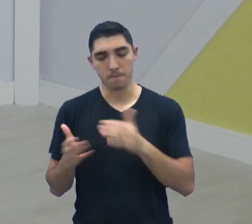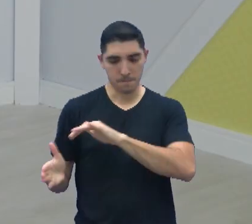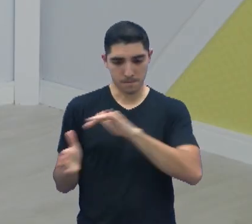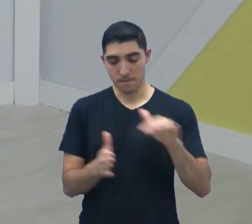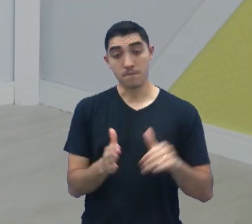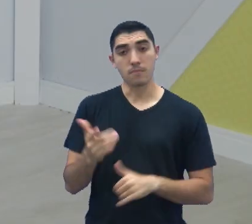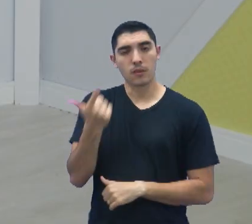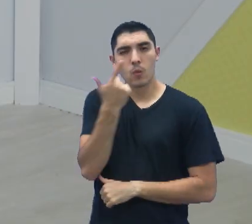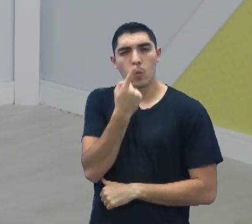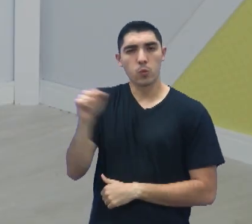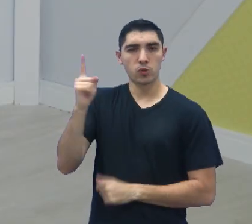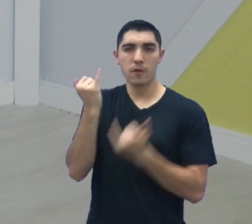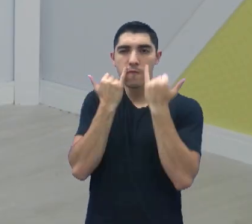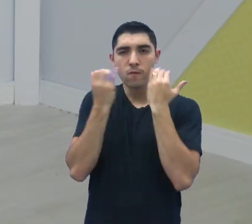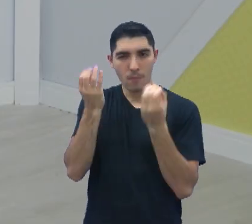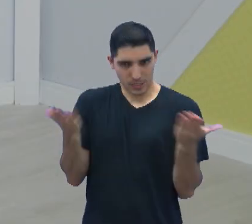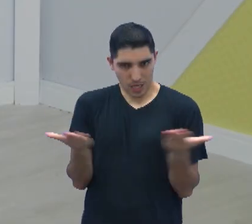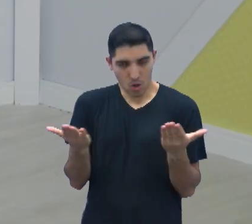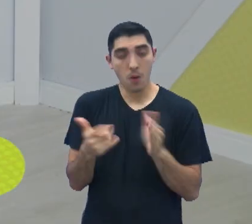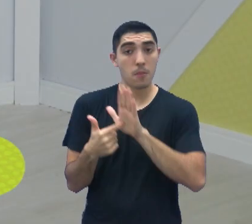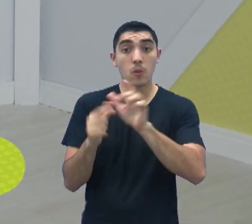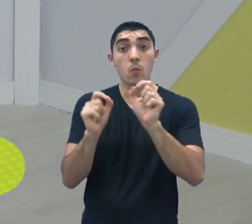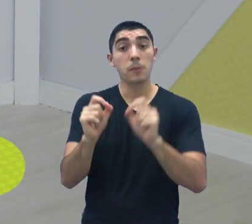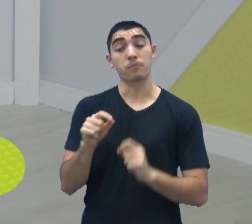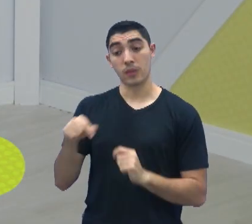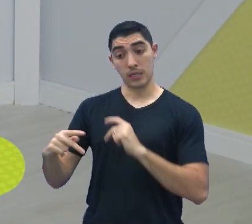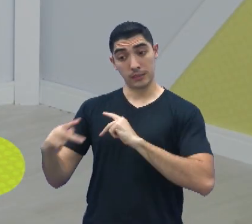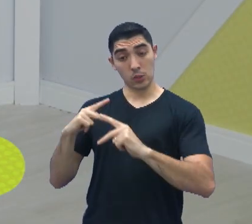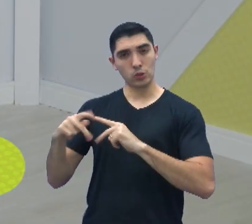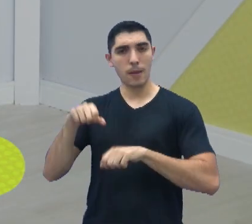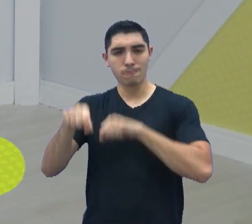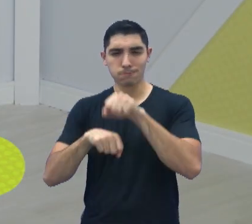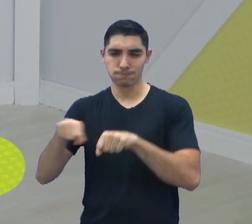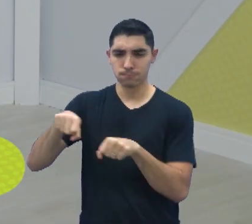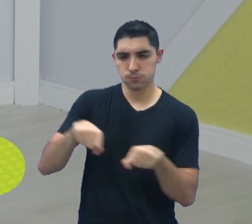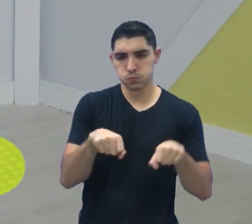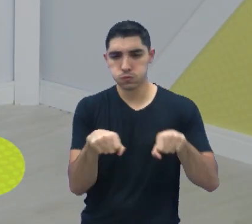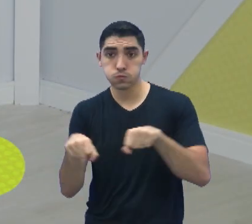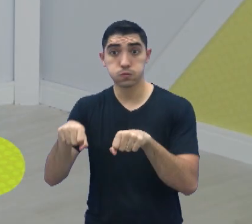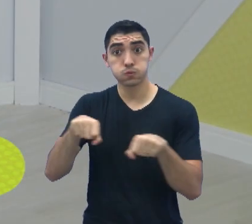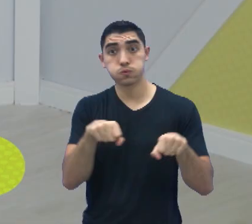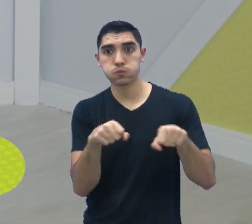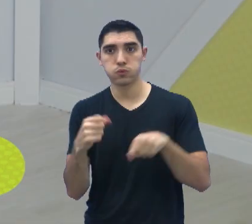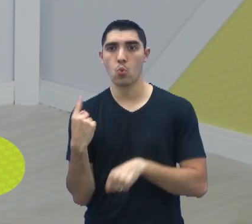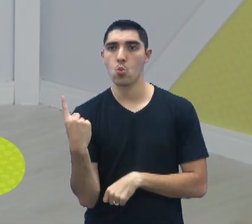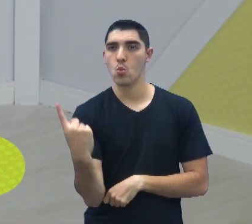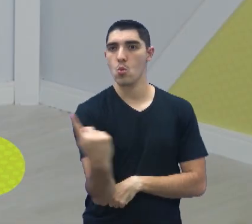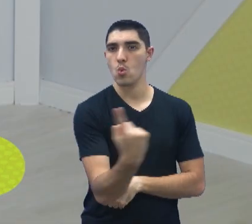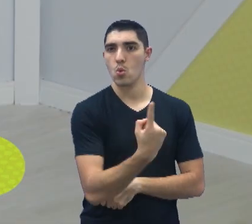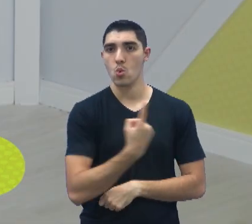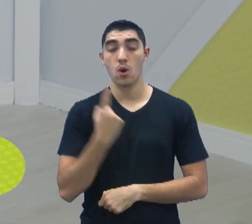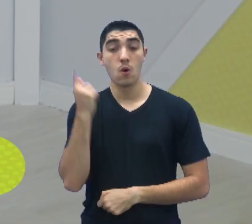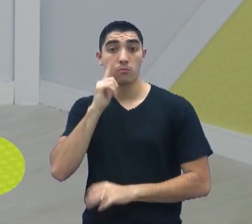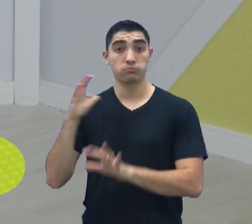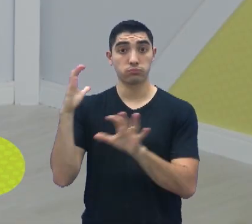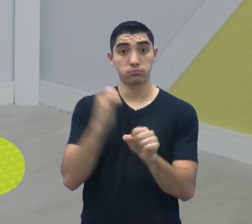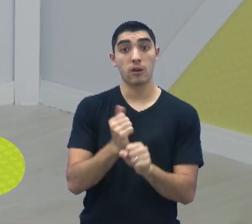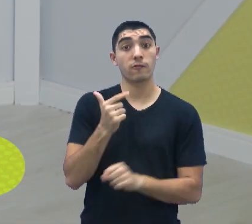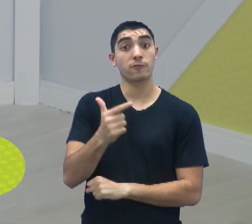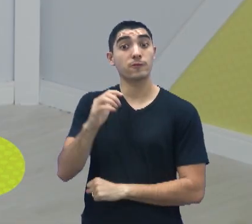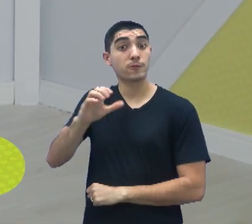gente fechar esse segundo bloco, olha que notícia bacana. O São José Ciclismo disputou neste último final de semana a 20ª Volta